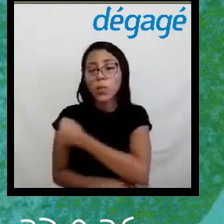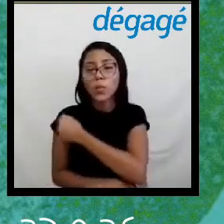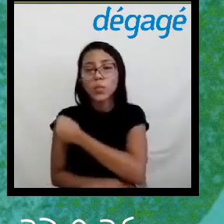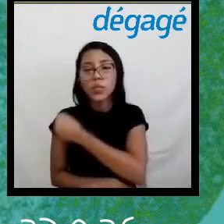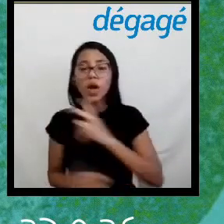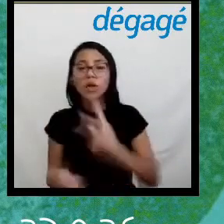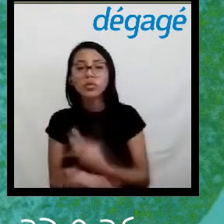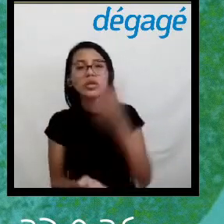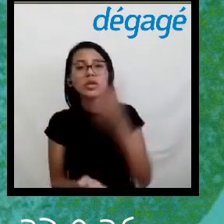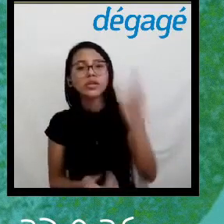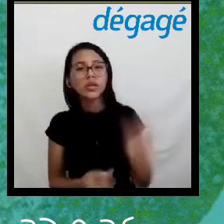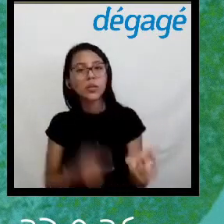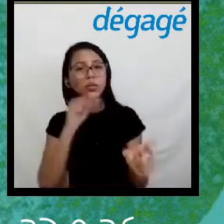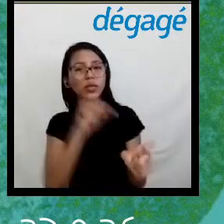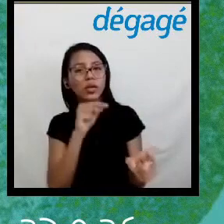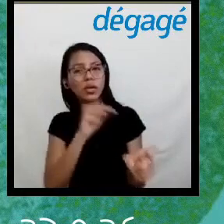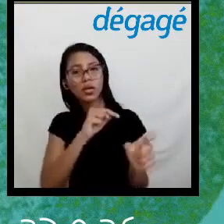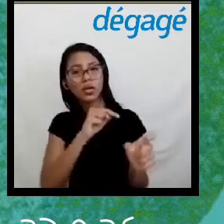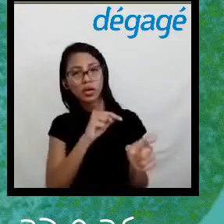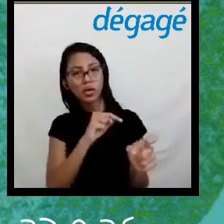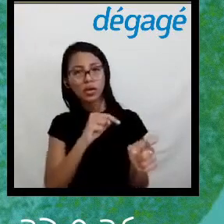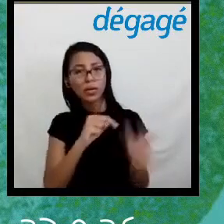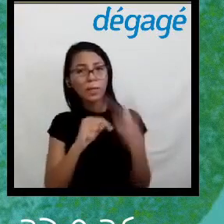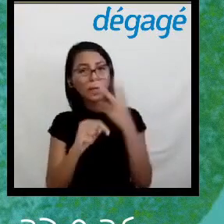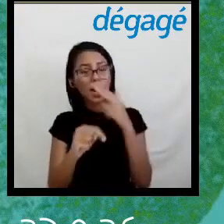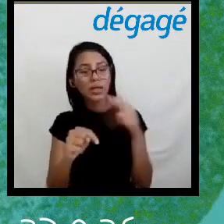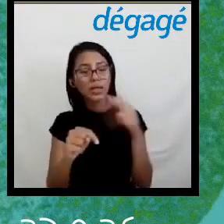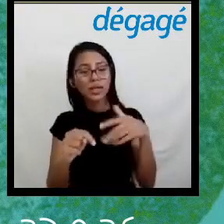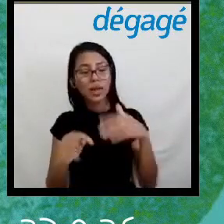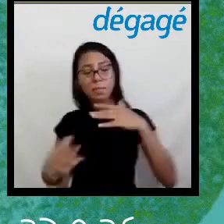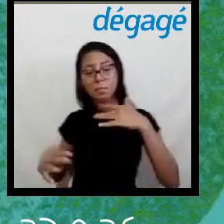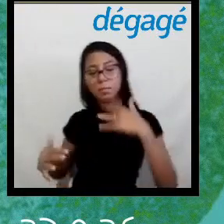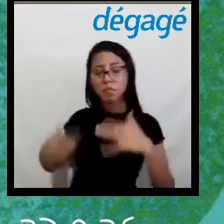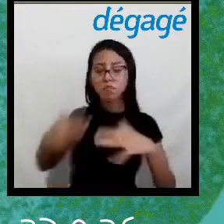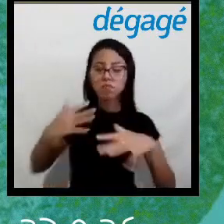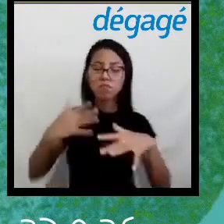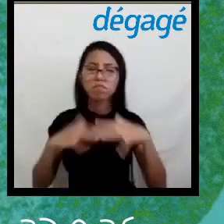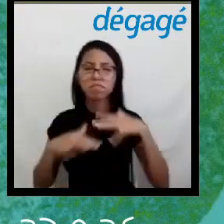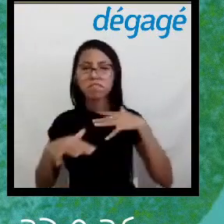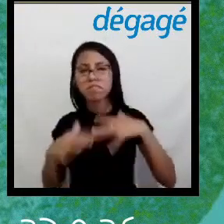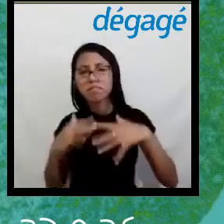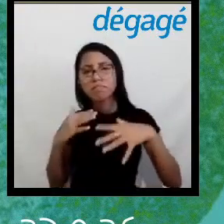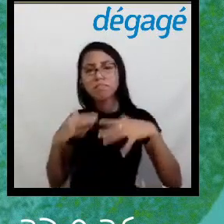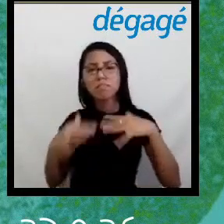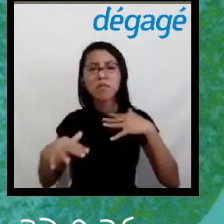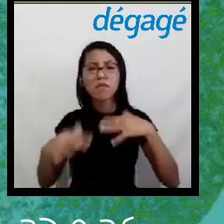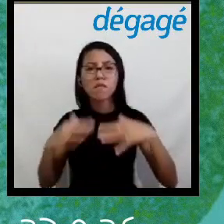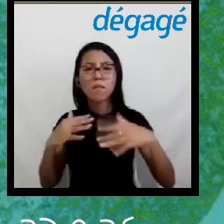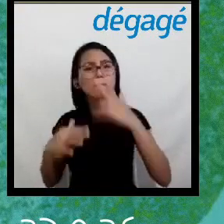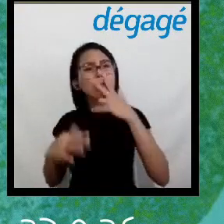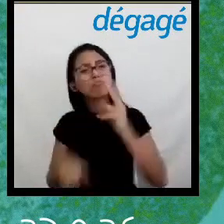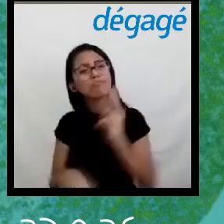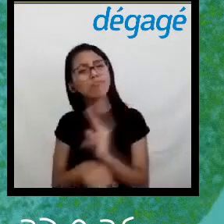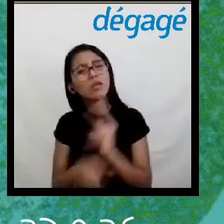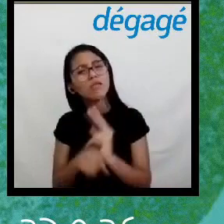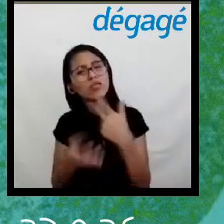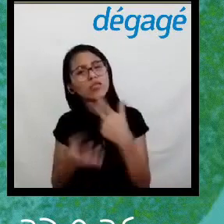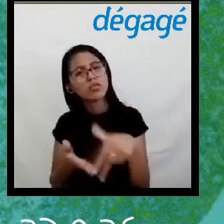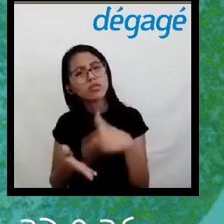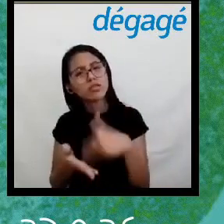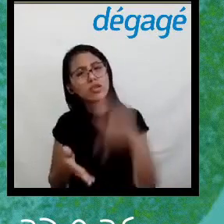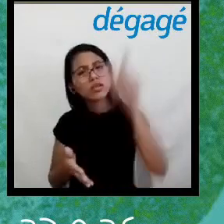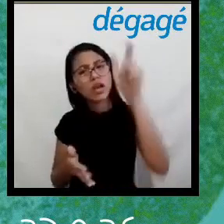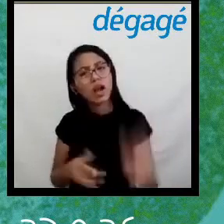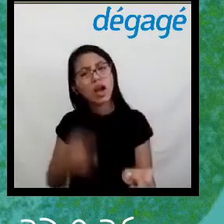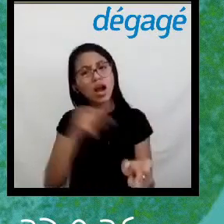fazendo alguma coisa com dança. E aí eu intuí de cantar alguma coisa naquele. E aí, quando eu comecei a cantar, ele ao mesmo, na